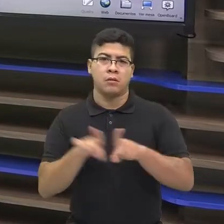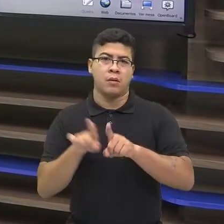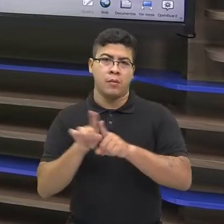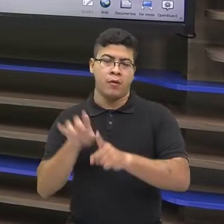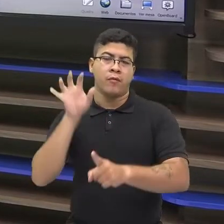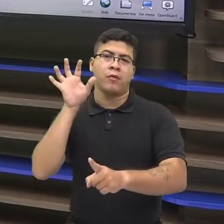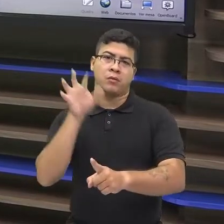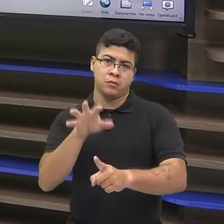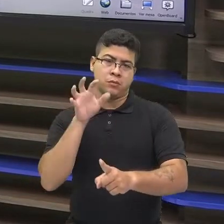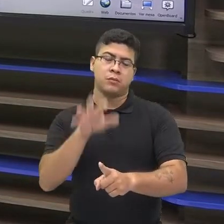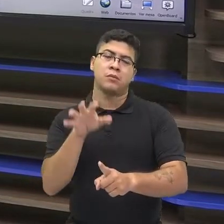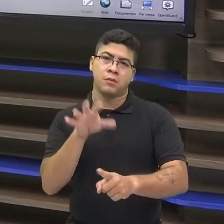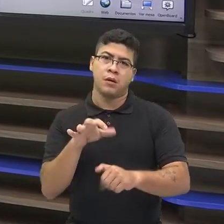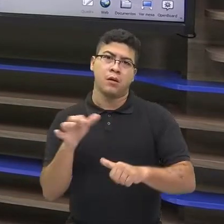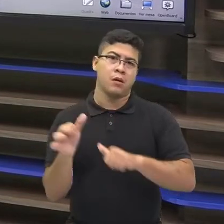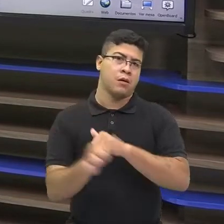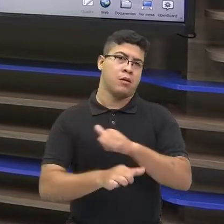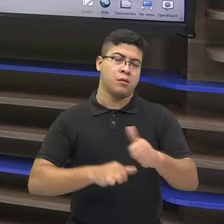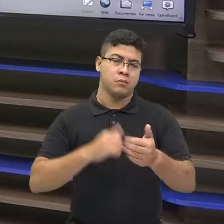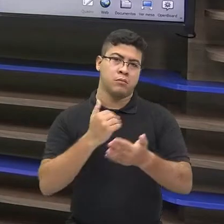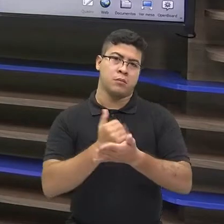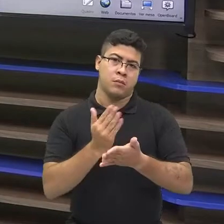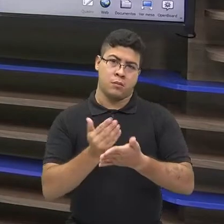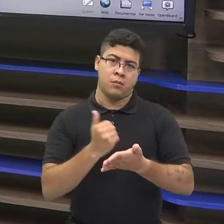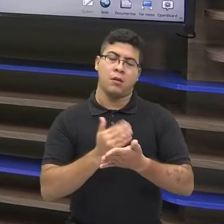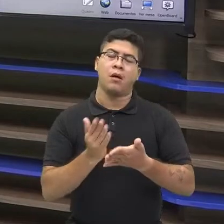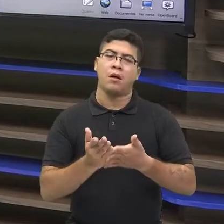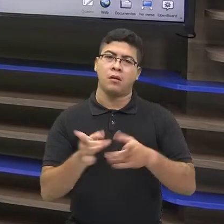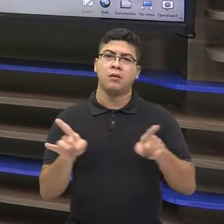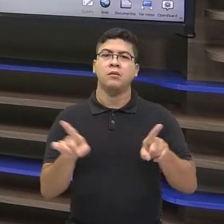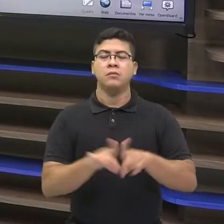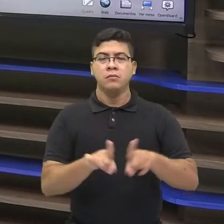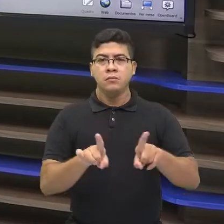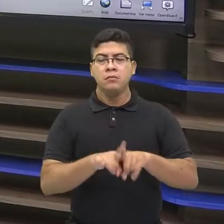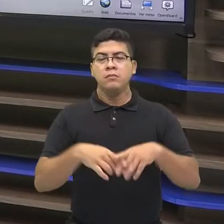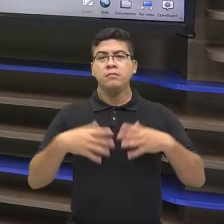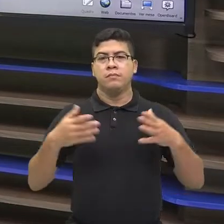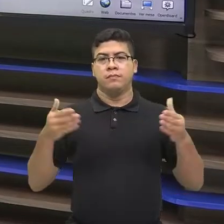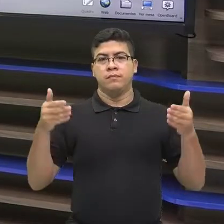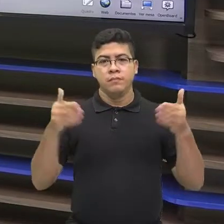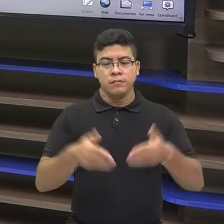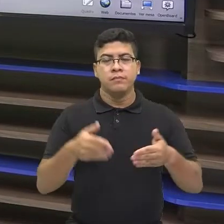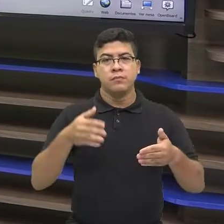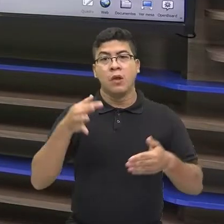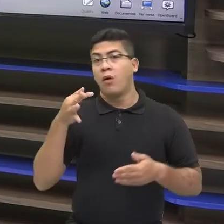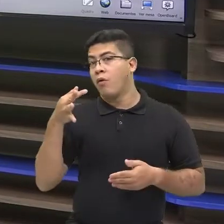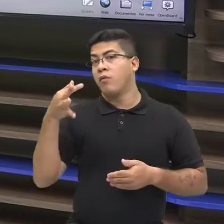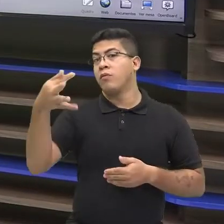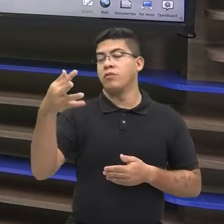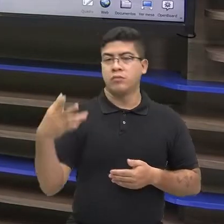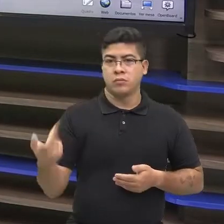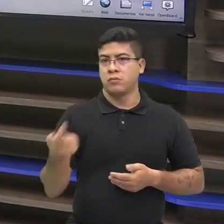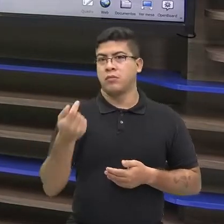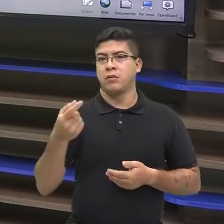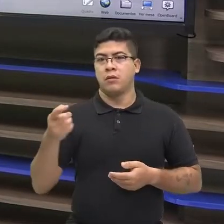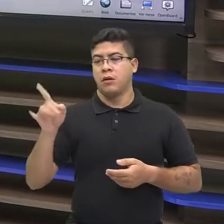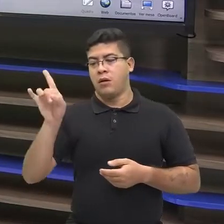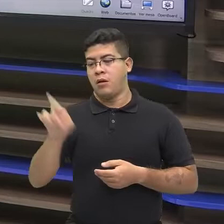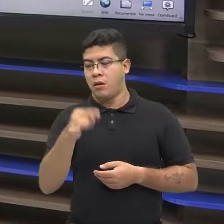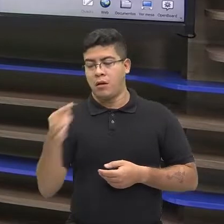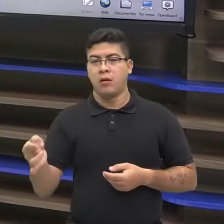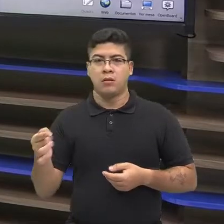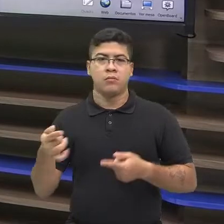através aí, dessa fragmentação, no caso do cubismo, no caso do futurismo, a abolição da